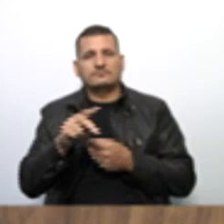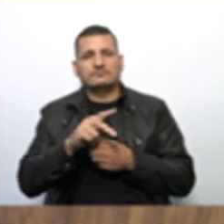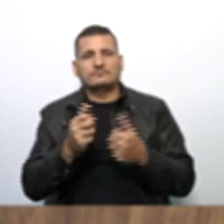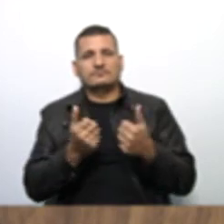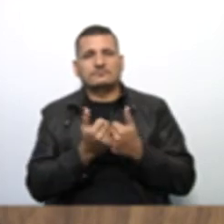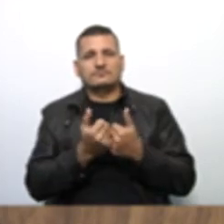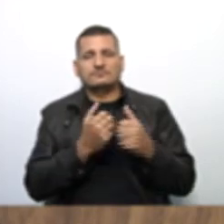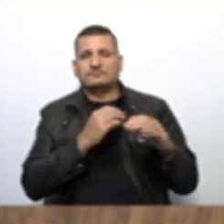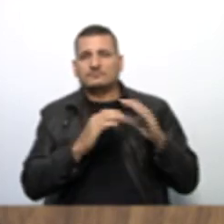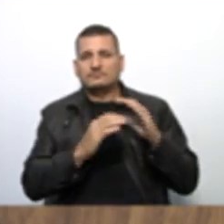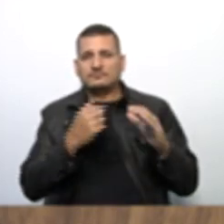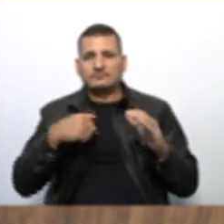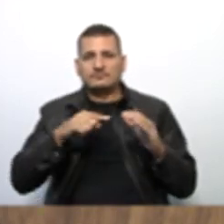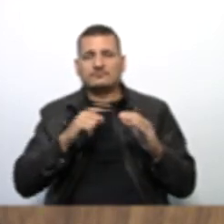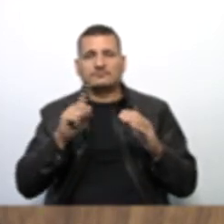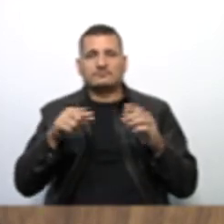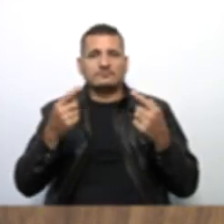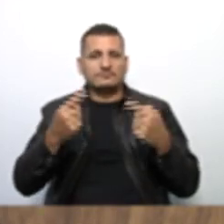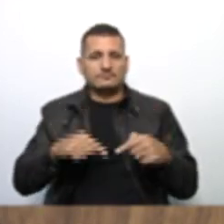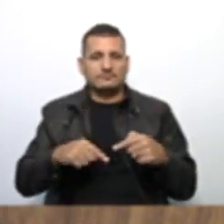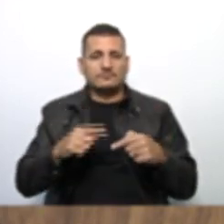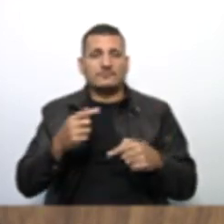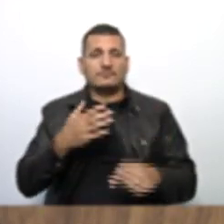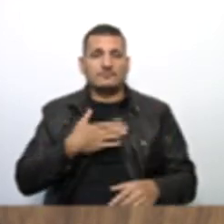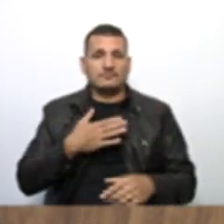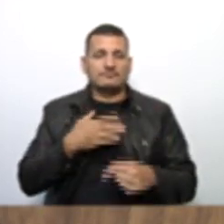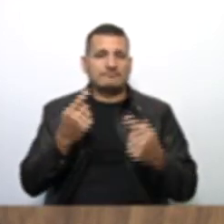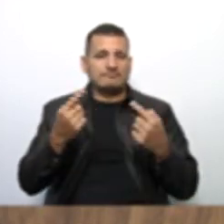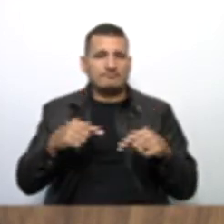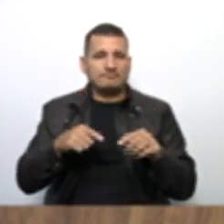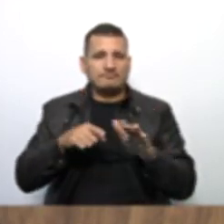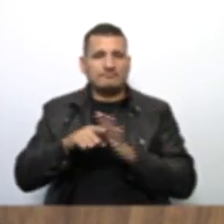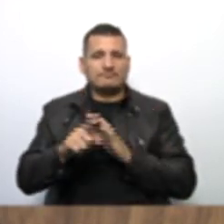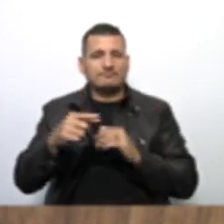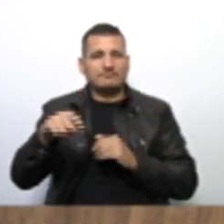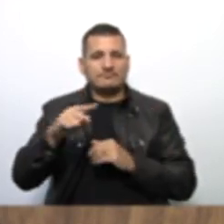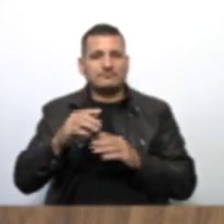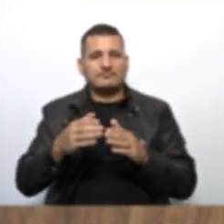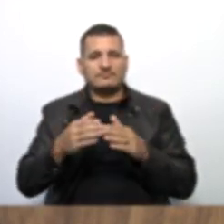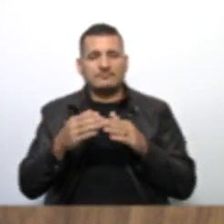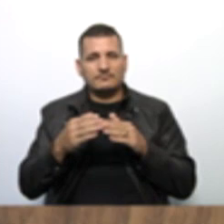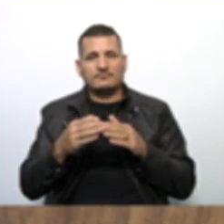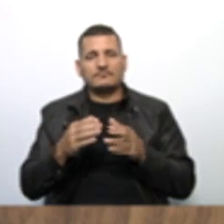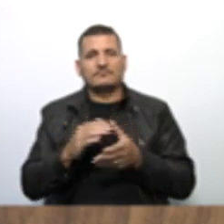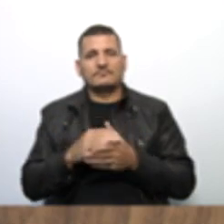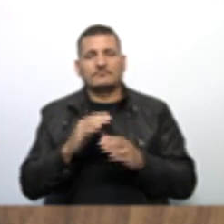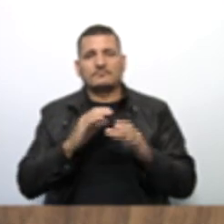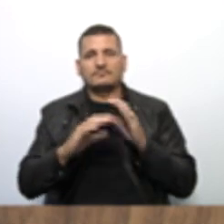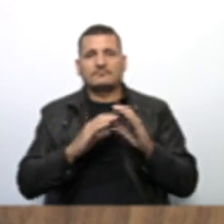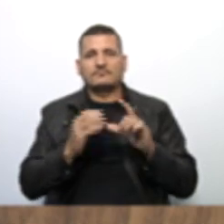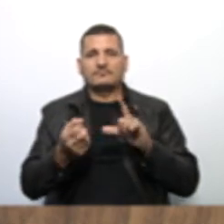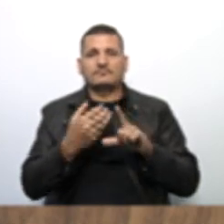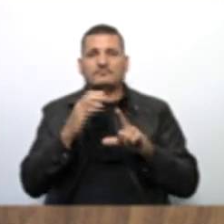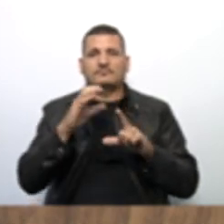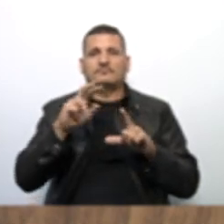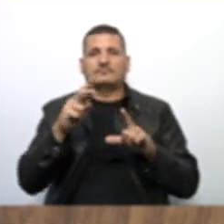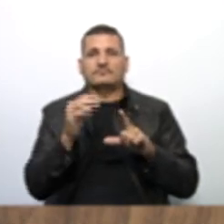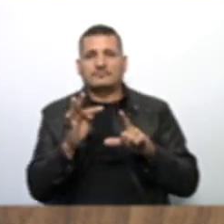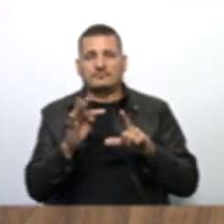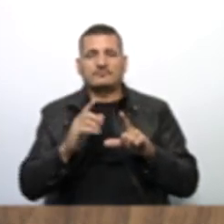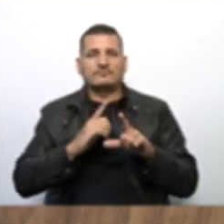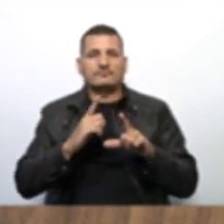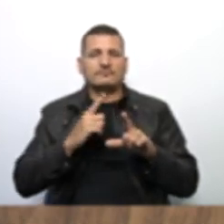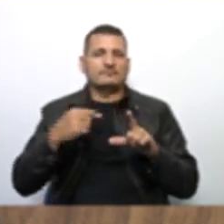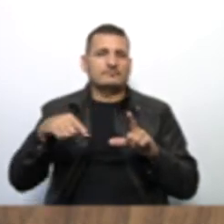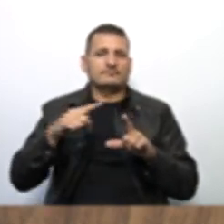lancei esse desafio, agora não é mais com a Juliana nem com o Jordano, é comigo, né? Por favor, peço que vocês comuniquem aqui através do chat para ter a